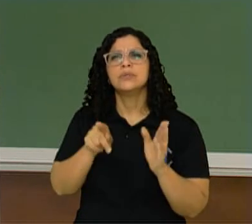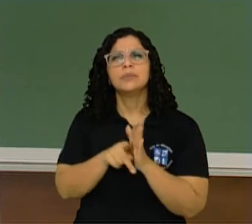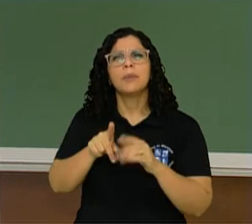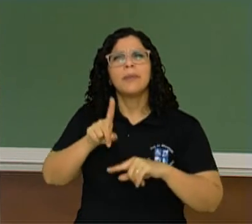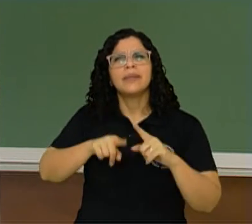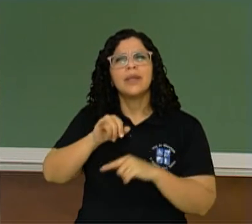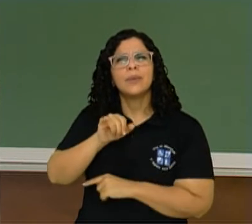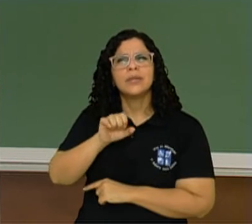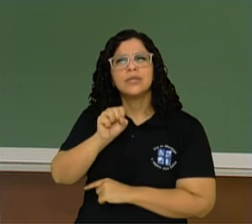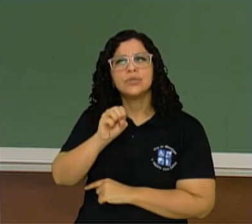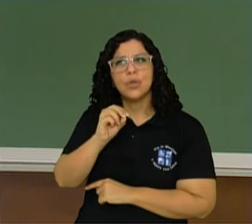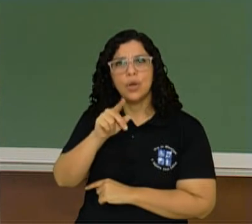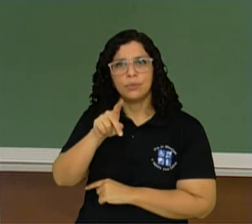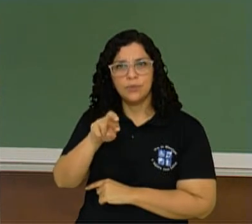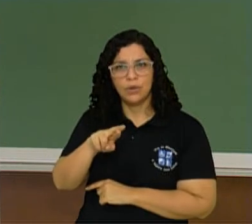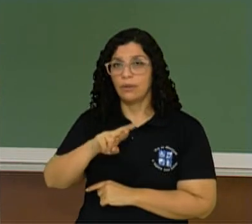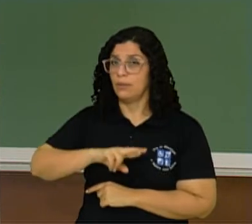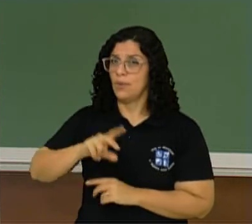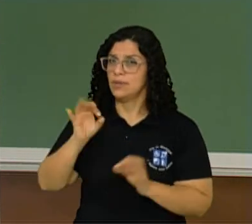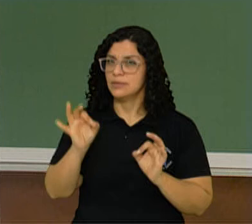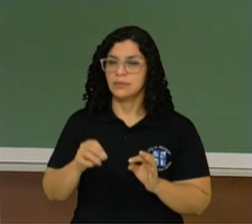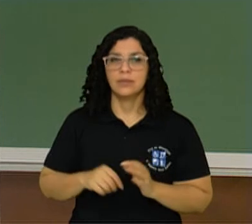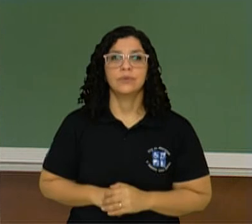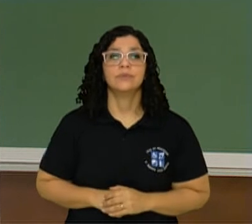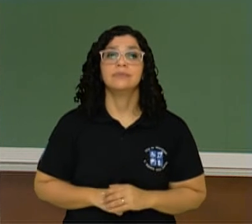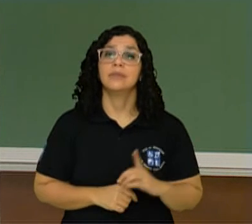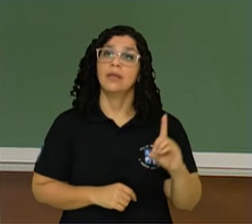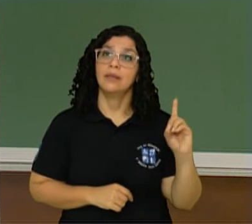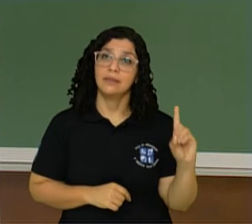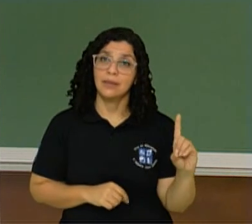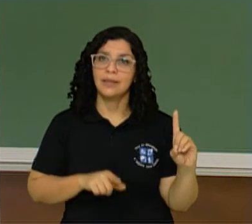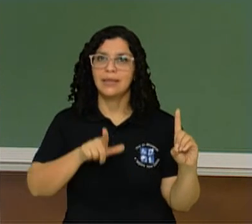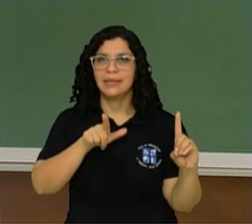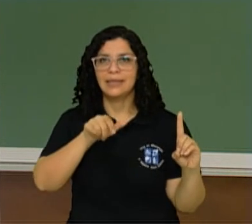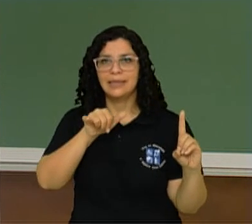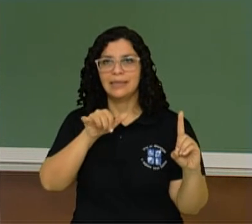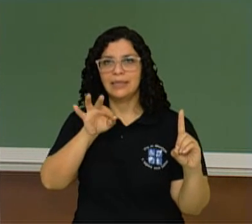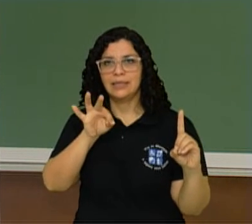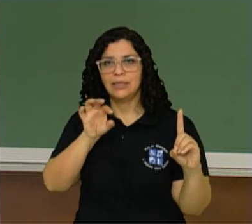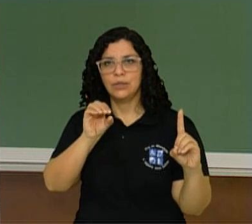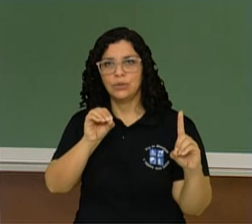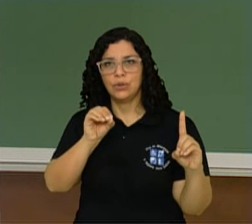tá? Então, também não é a alternativa correta. E vamos aqui para a